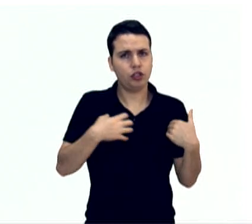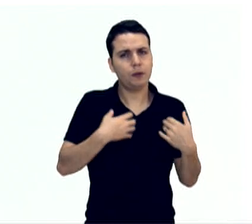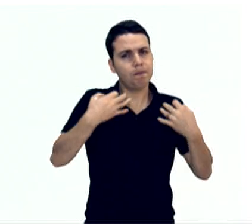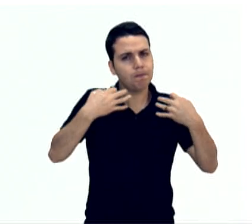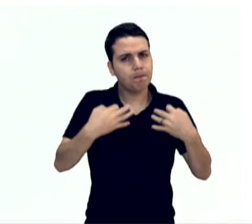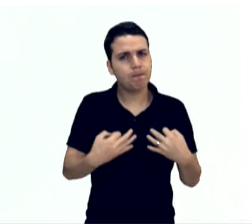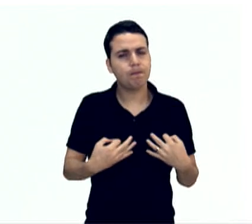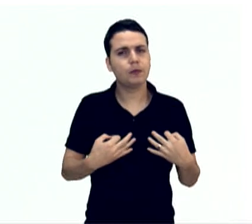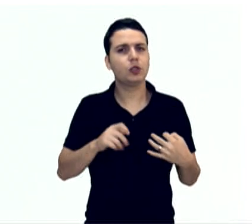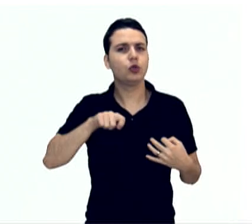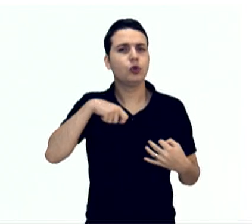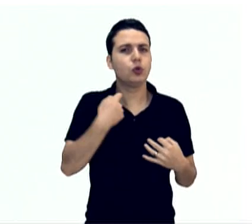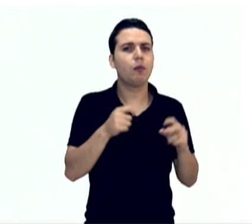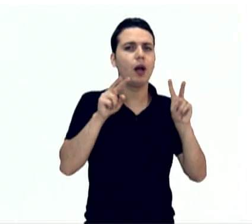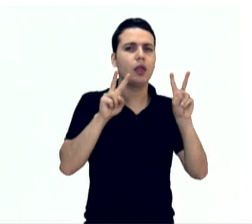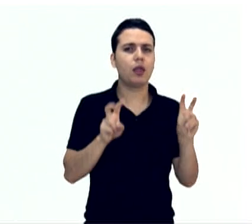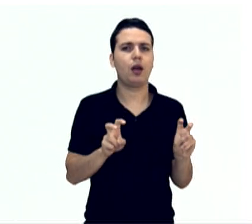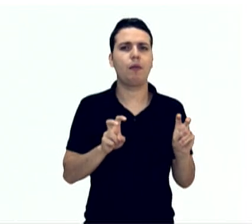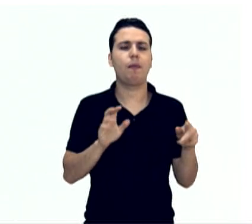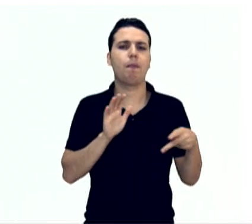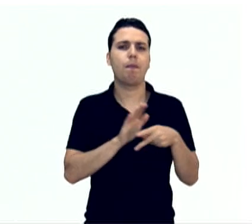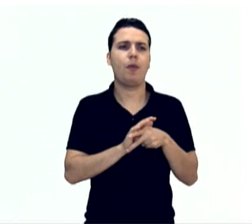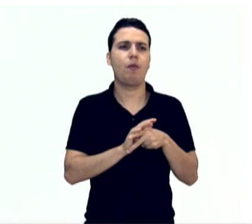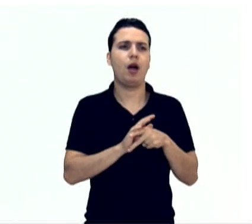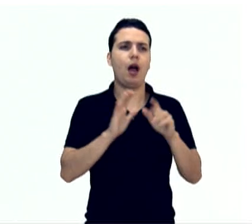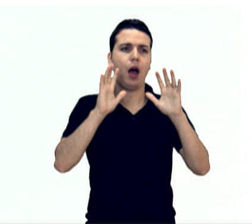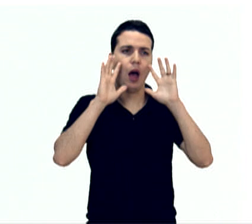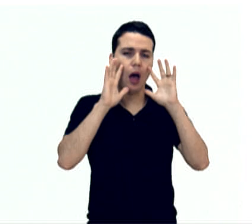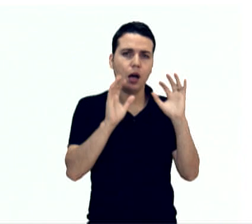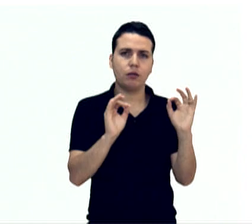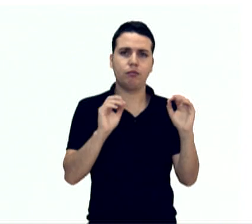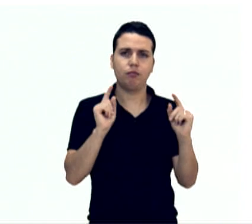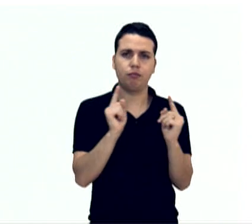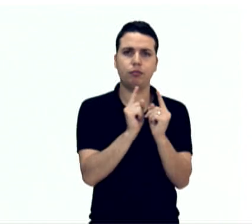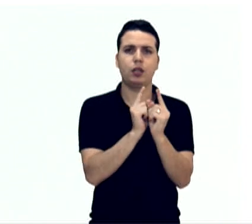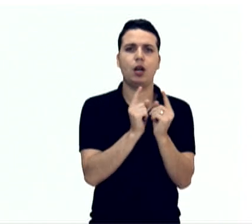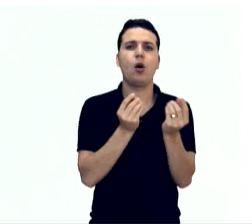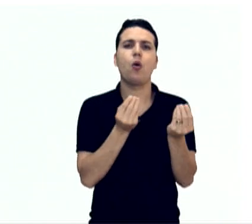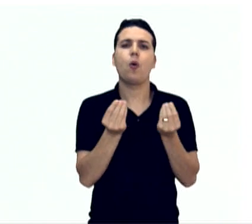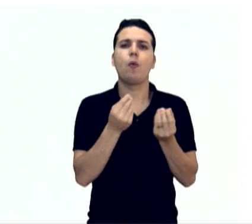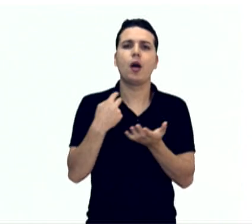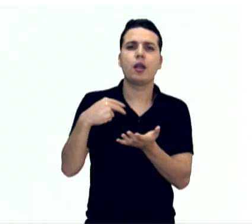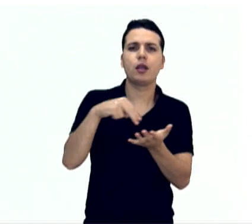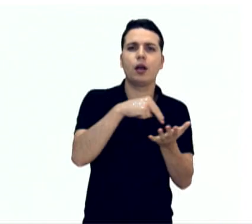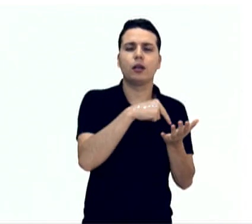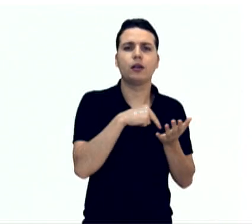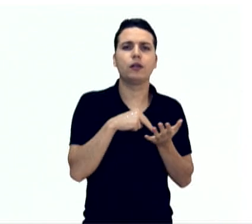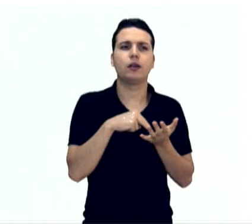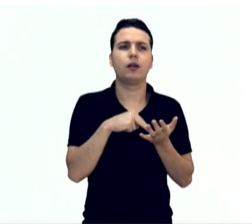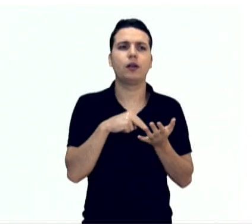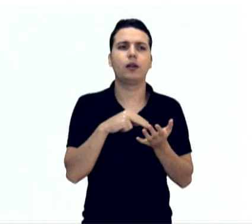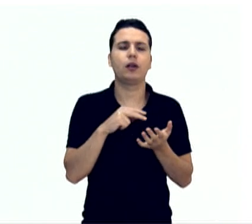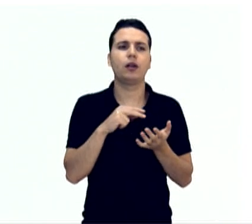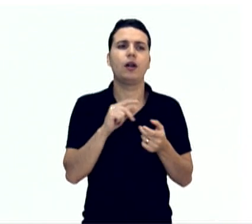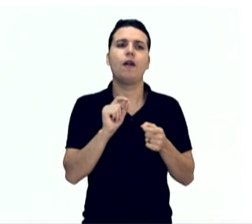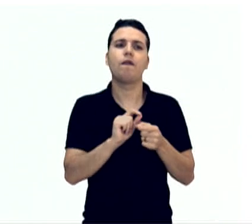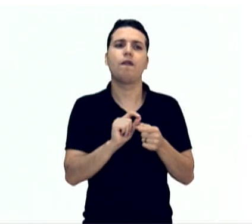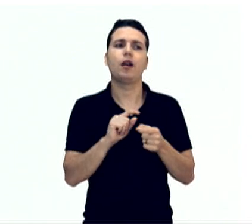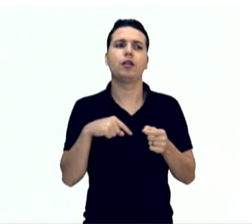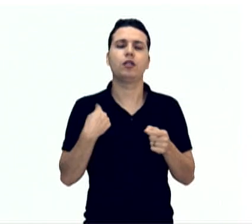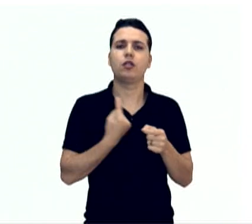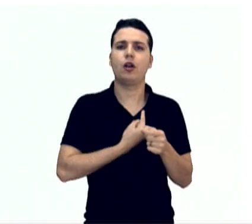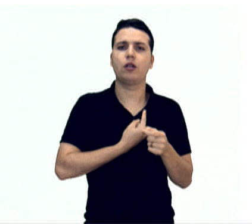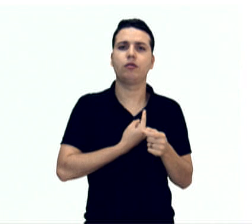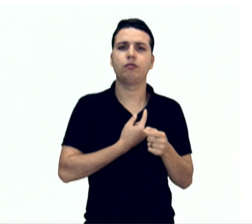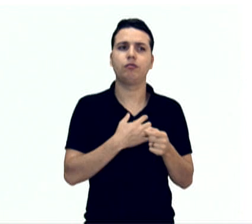caprichadinho, sobre essa questão, né, da atenção, né, e do como essas danças latinas fazem com que a gente,